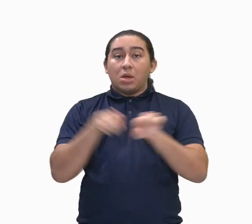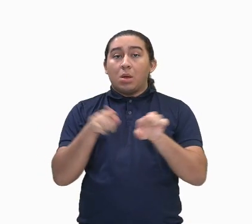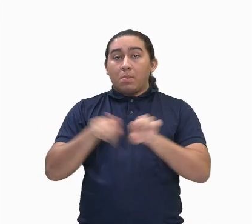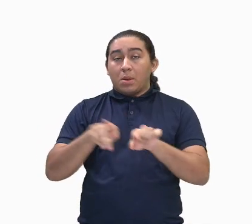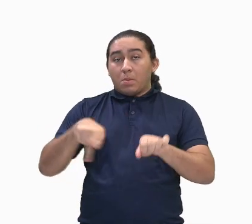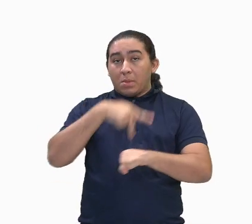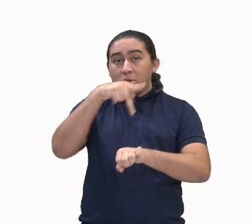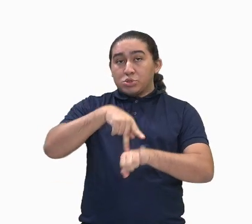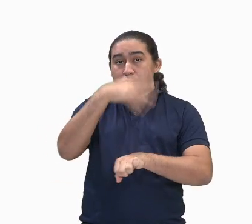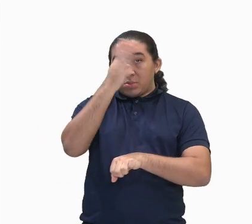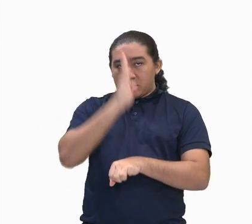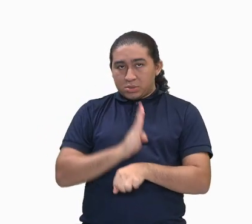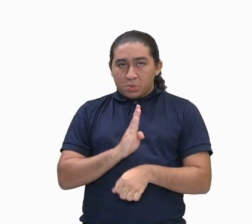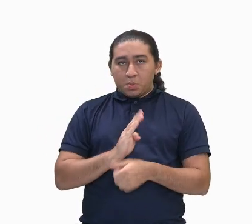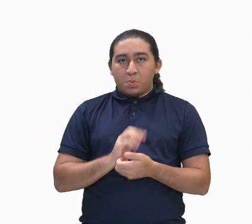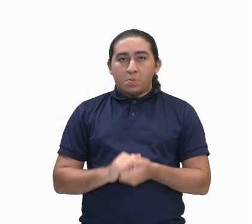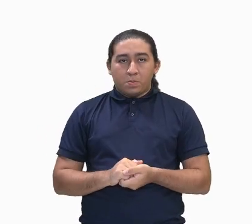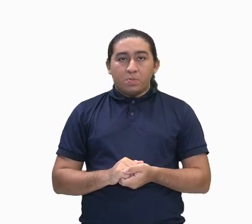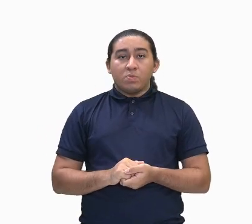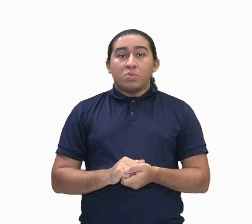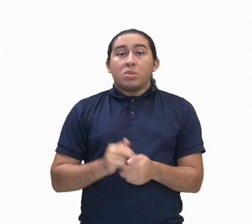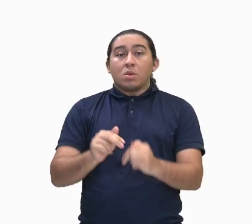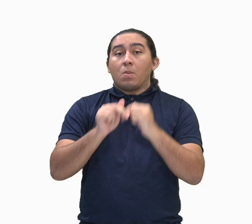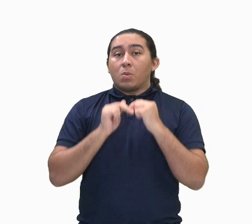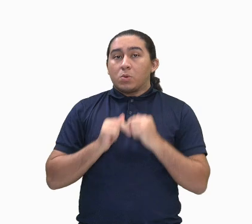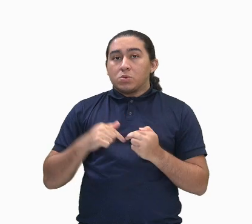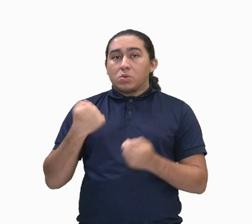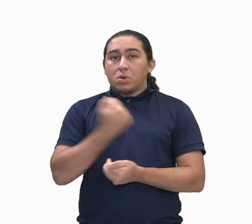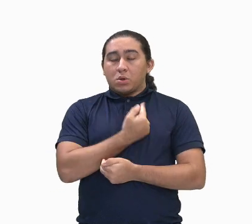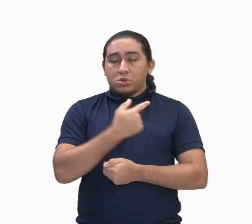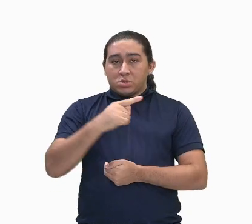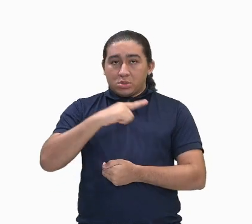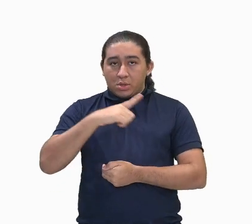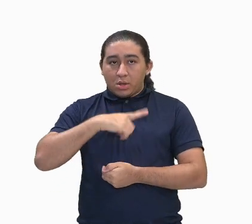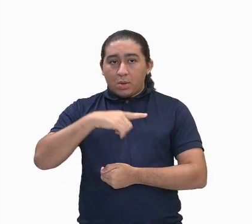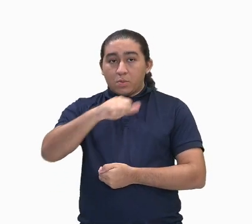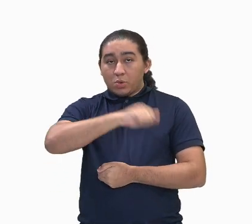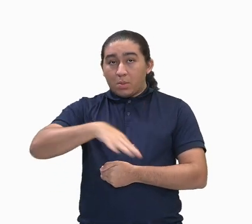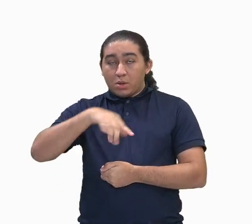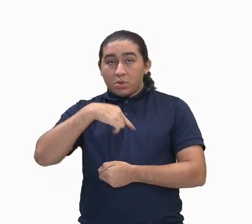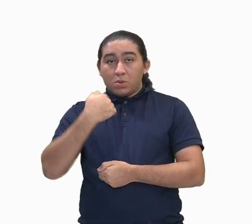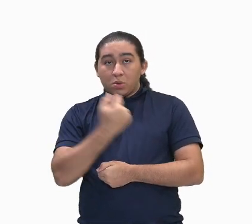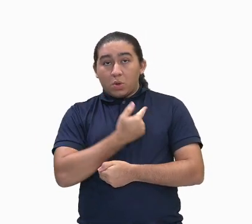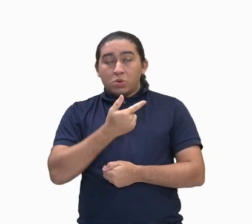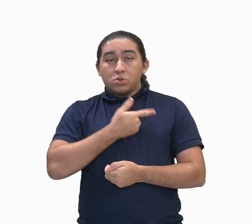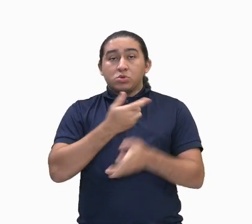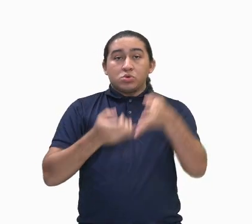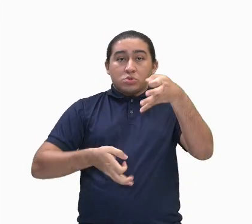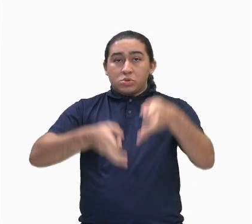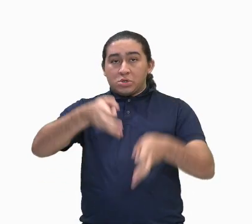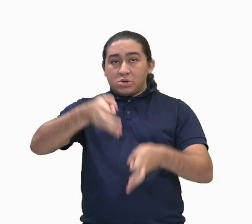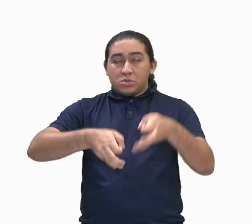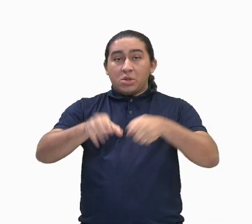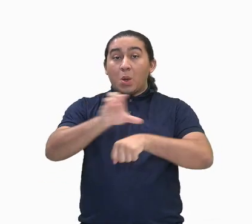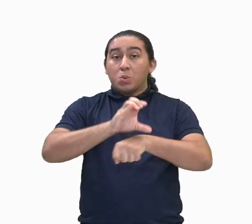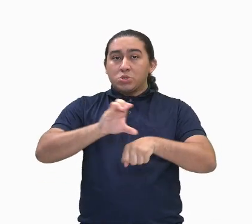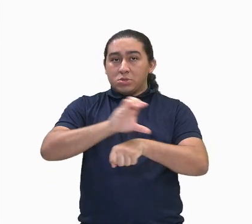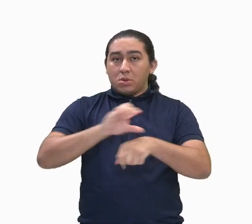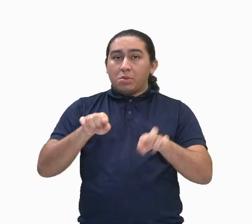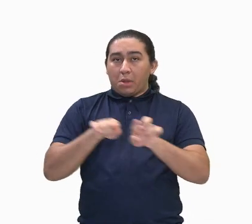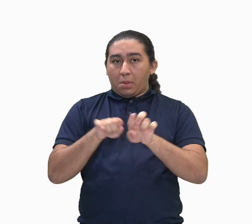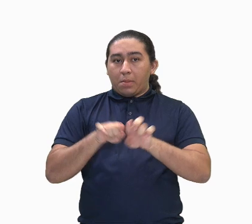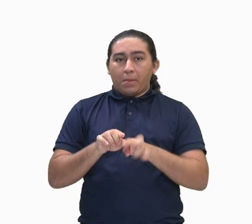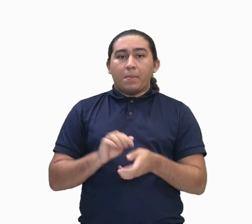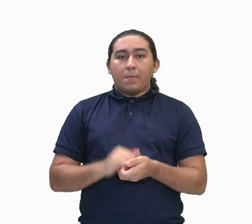por isso que nós temos no nosso corpo jurídico, na nossa Constituição também,